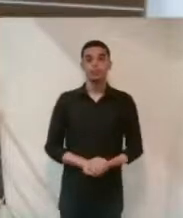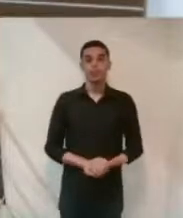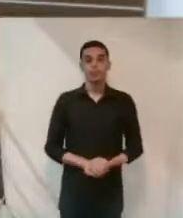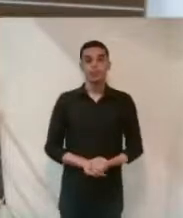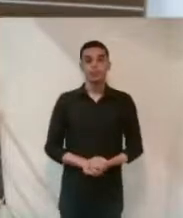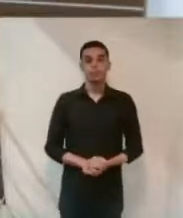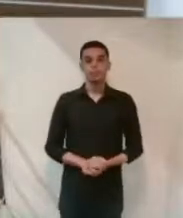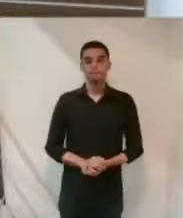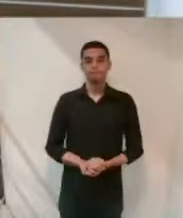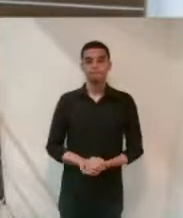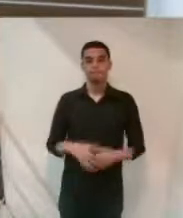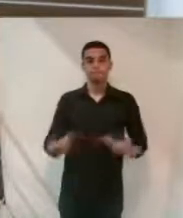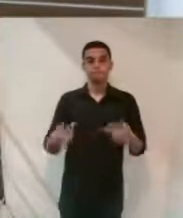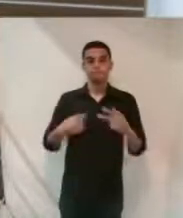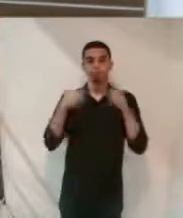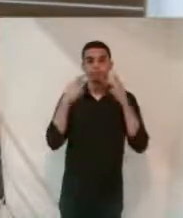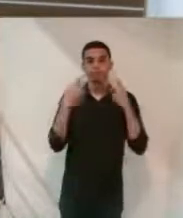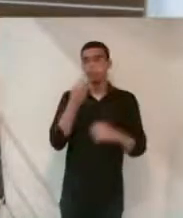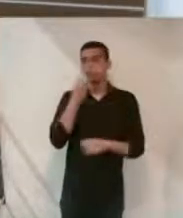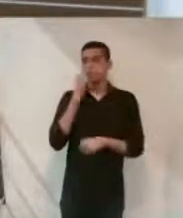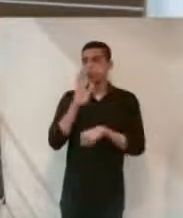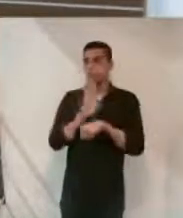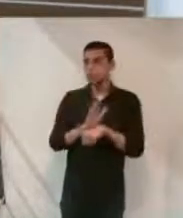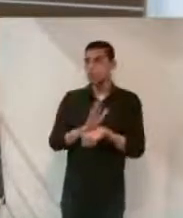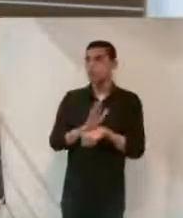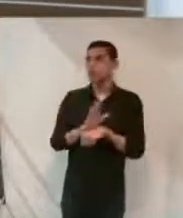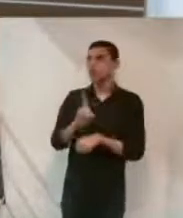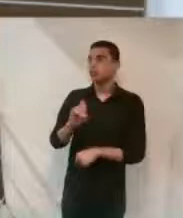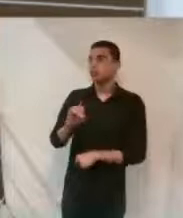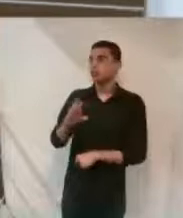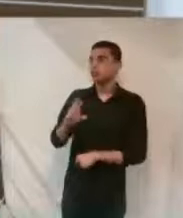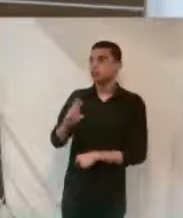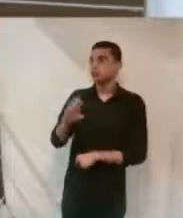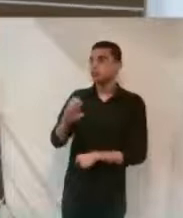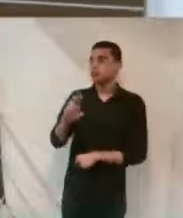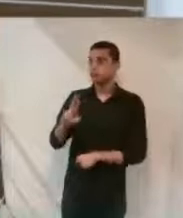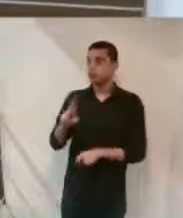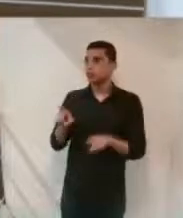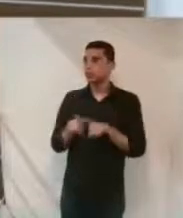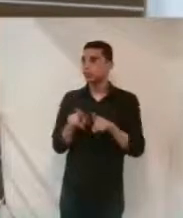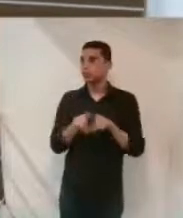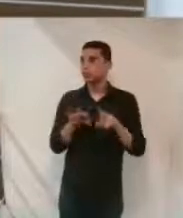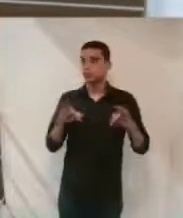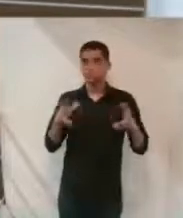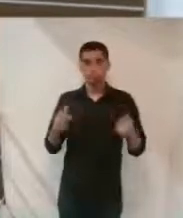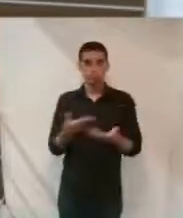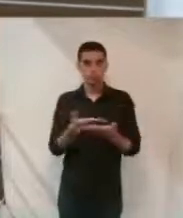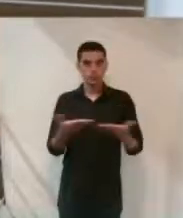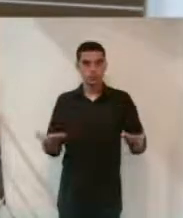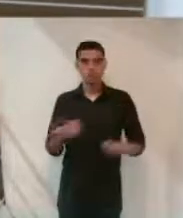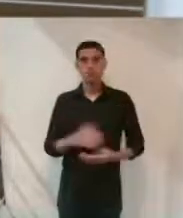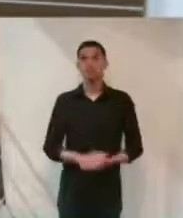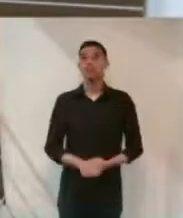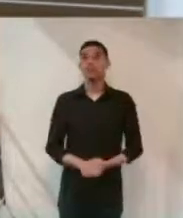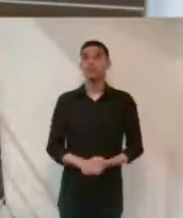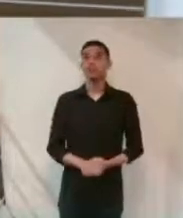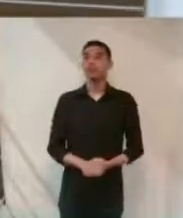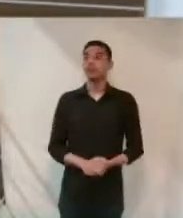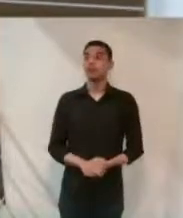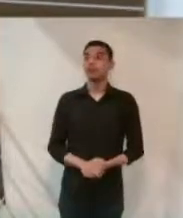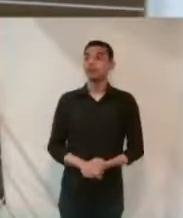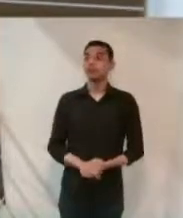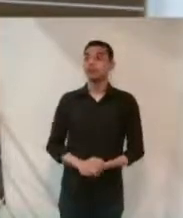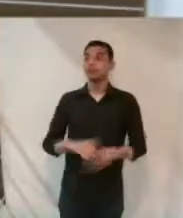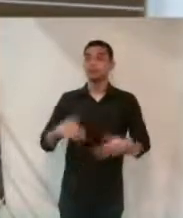dar boa tarde aqui para o doutor Disseu e para todos vocês. Bem, a gente,